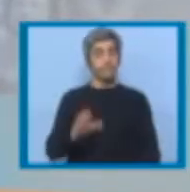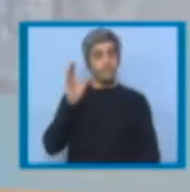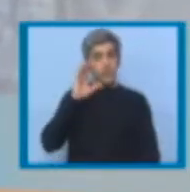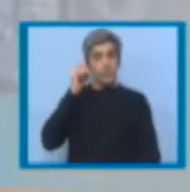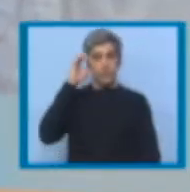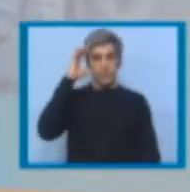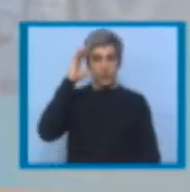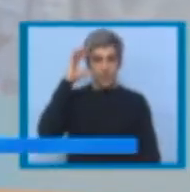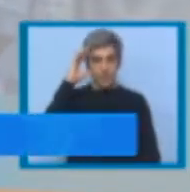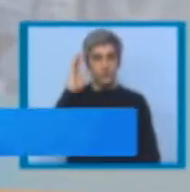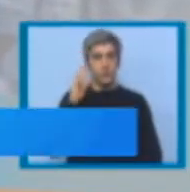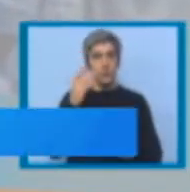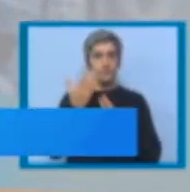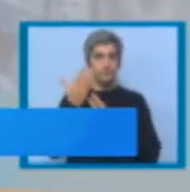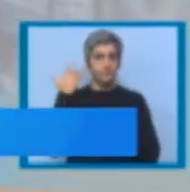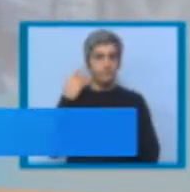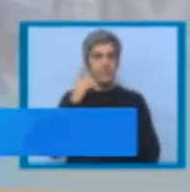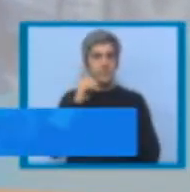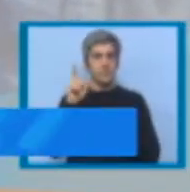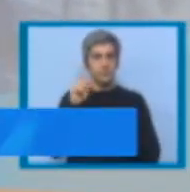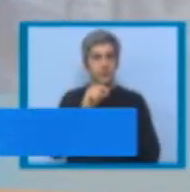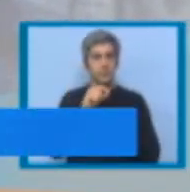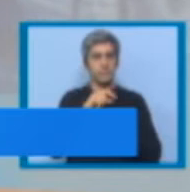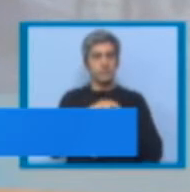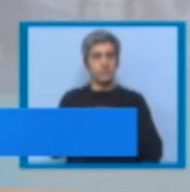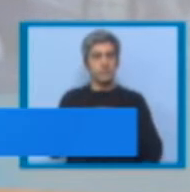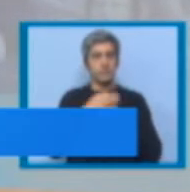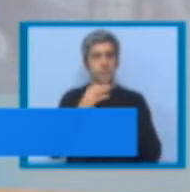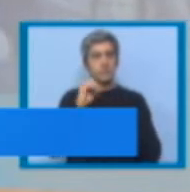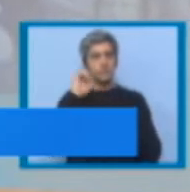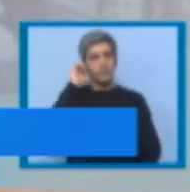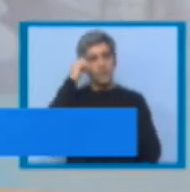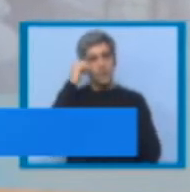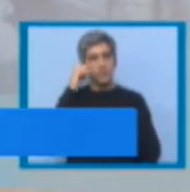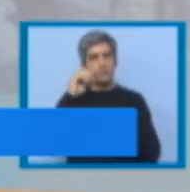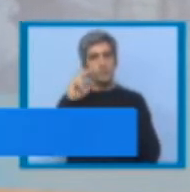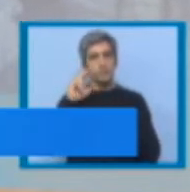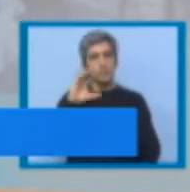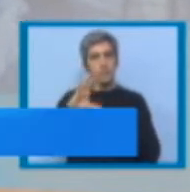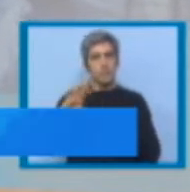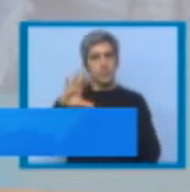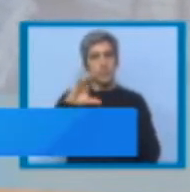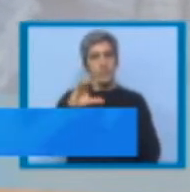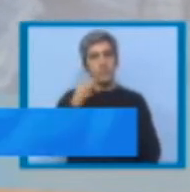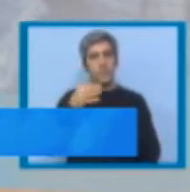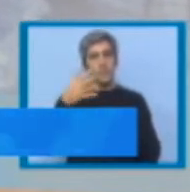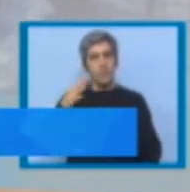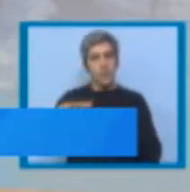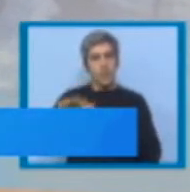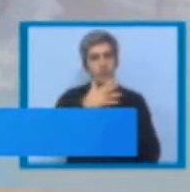Olá, muito boa tarde. Já passaram 6 meses sobre a tragédia que se abateu sobre a região de Pedrógão Grande. Foi o drama